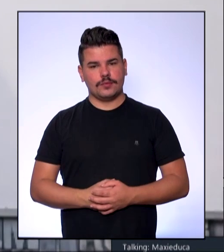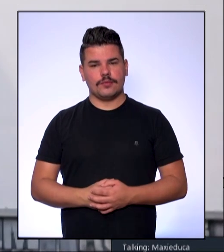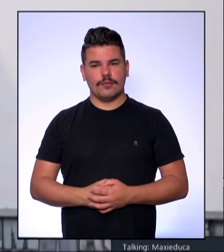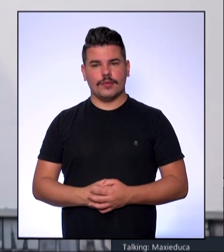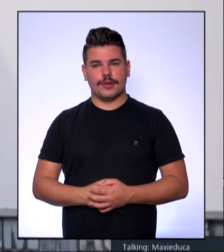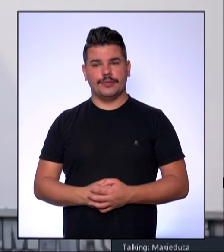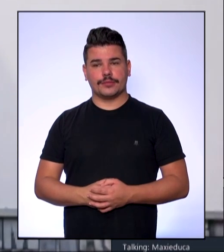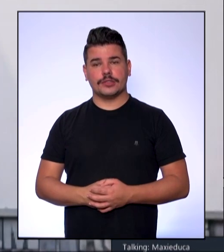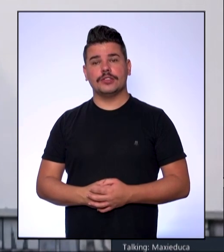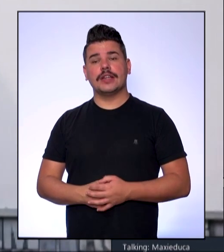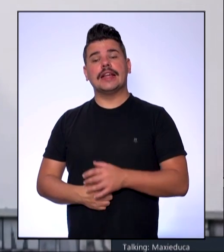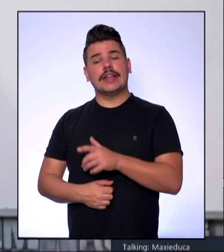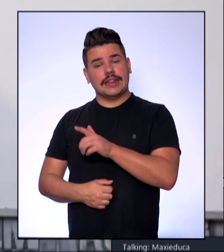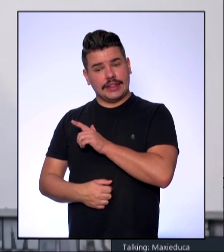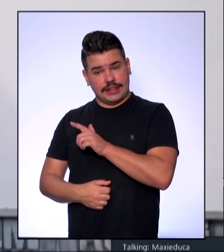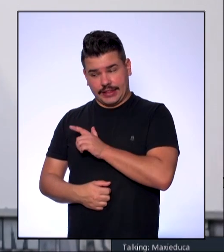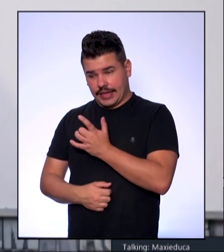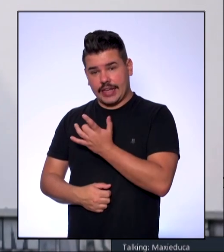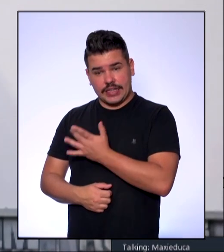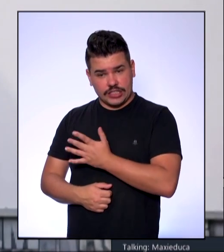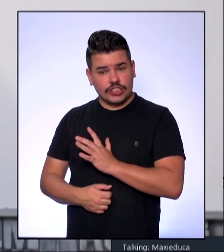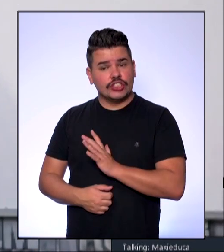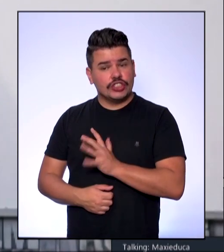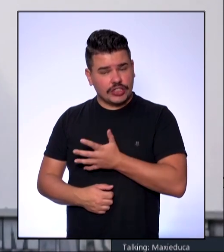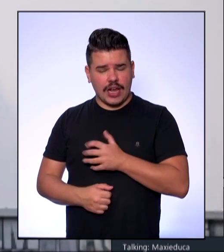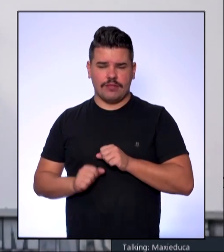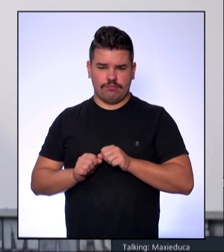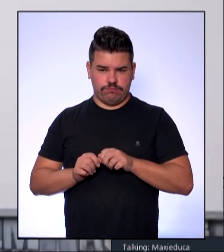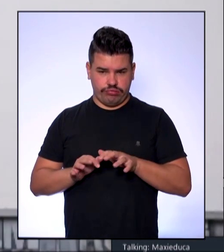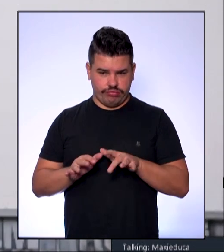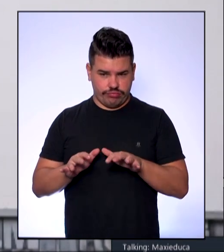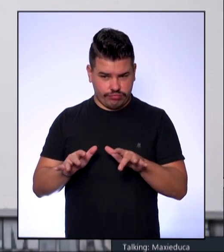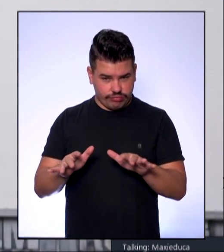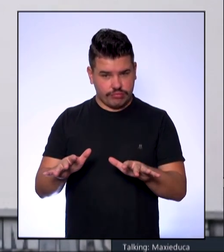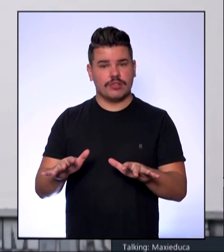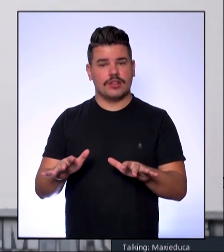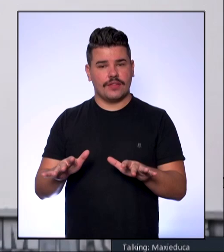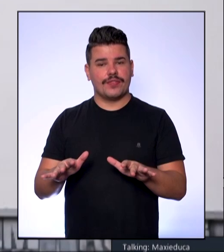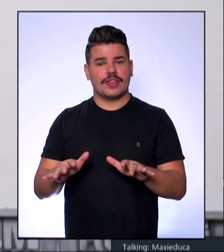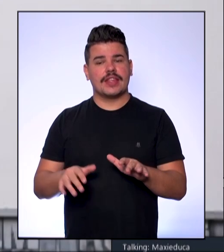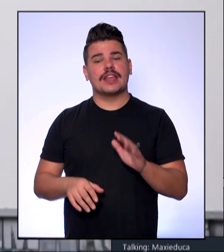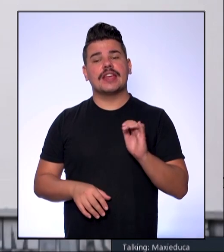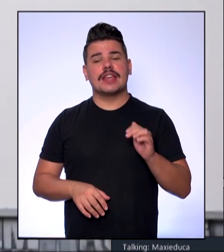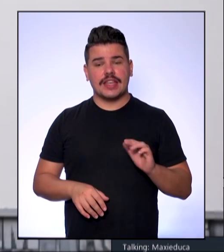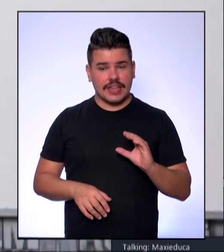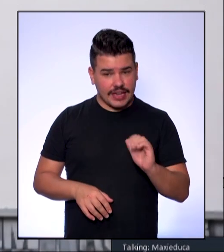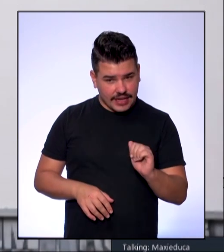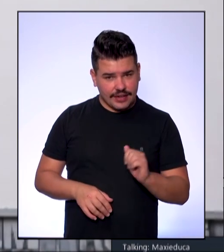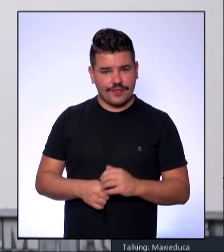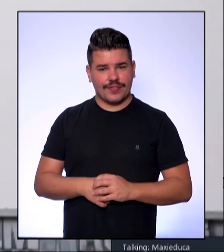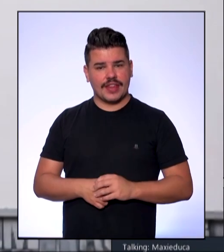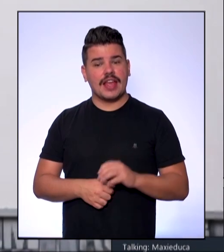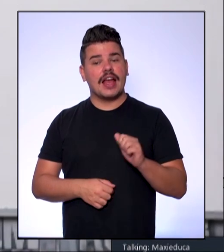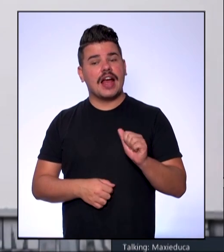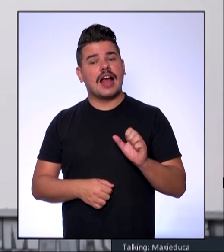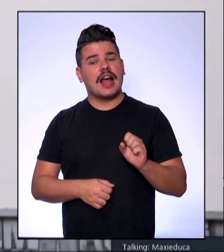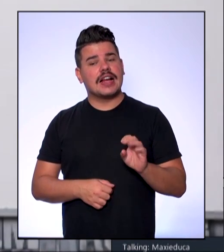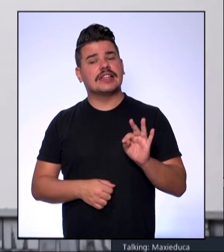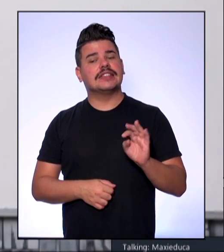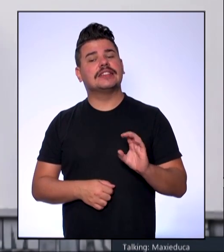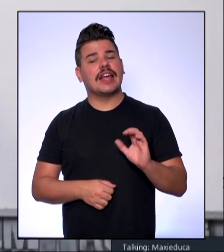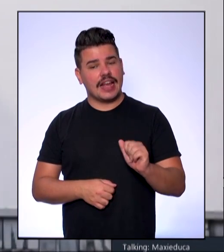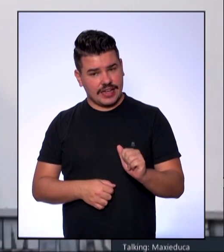Eu já tenho aqui, nesta civilização, Azteca, Maia e Inca, o